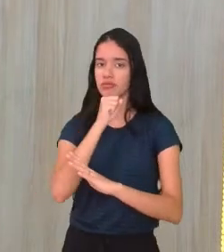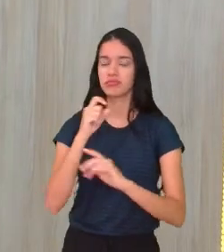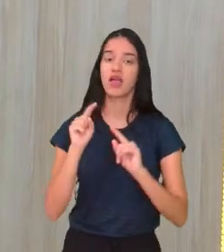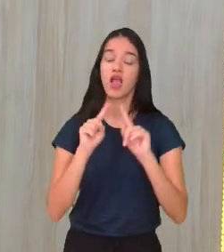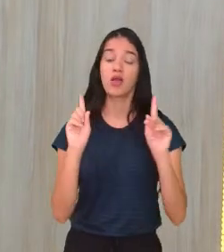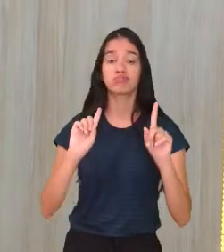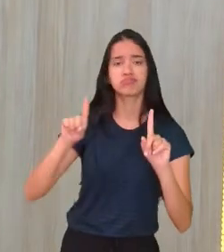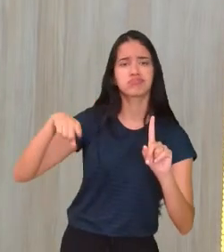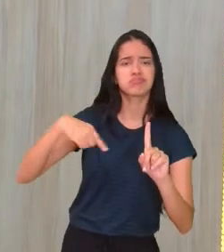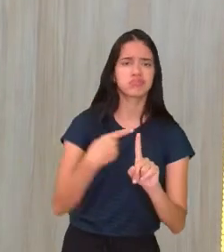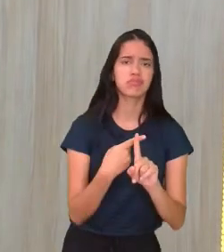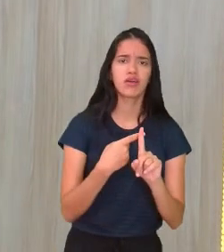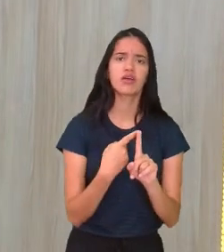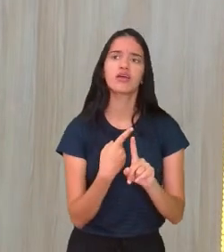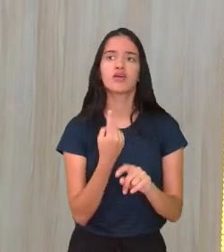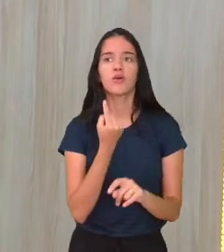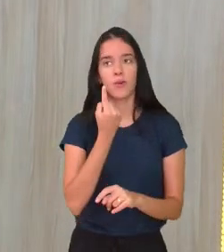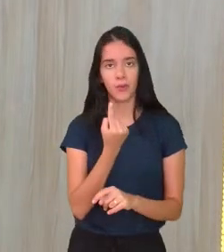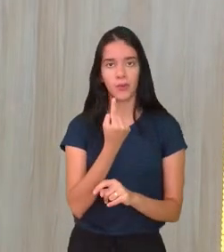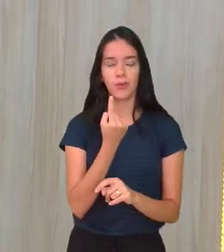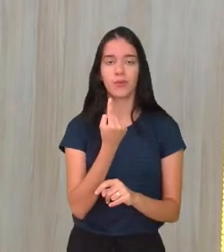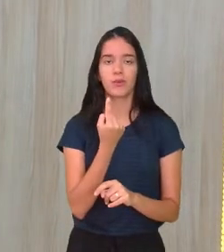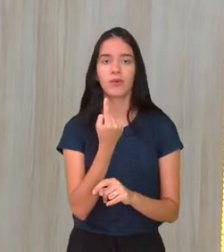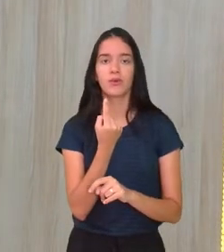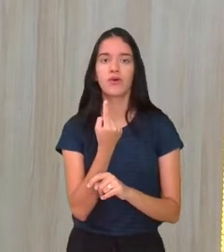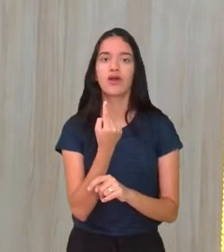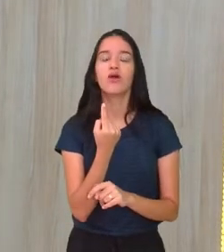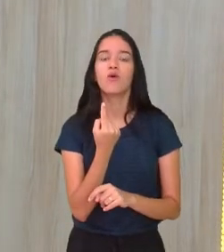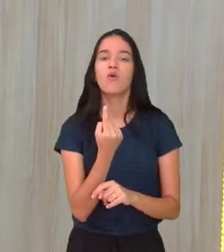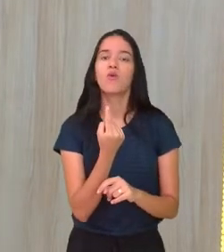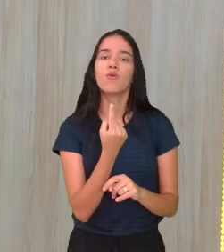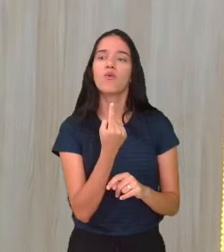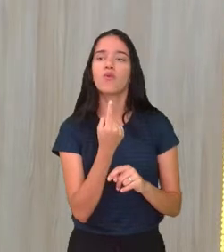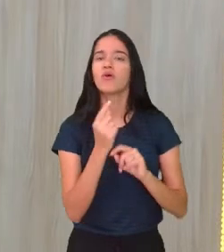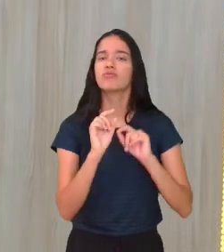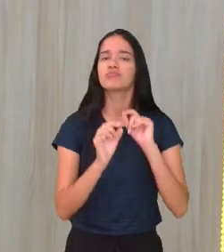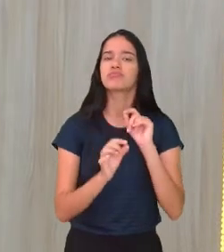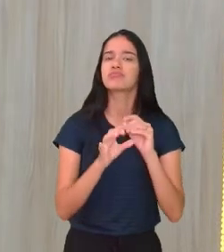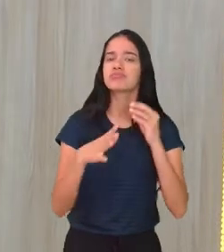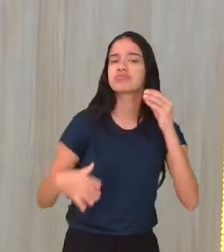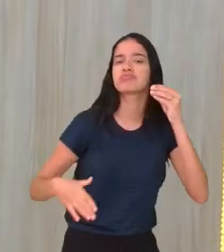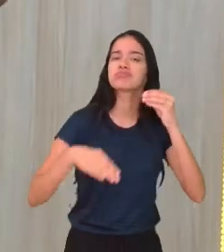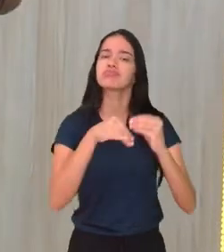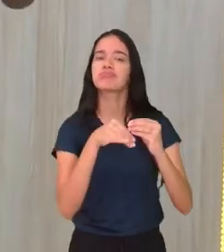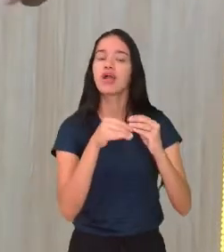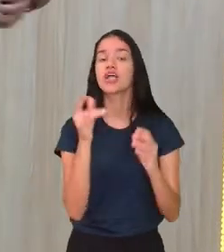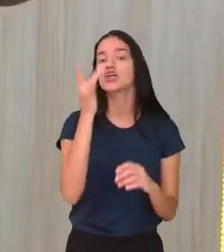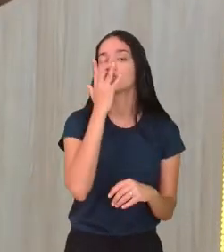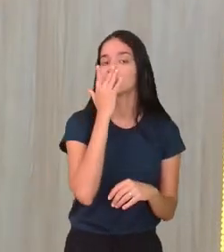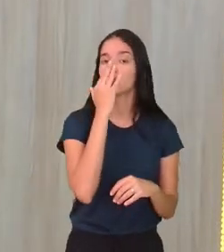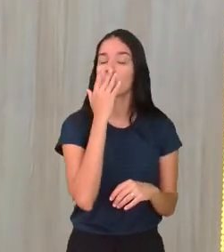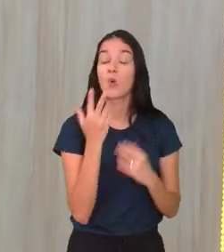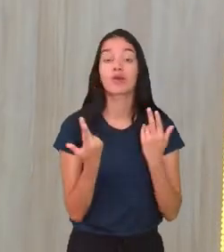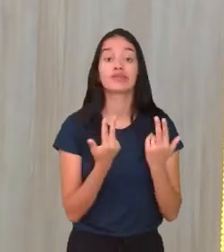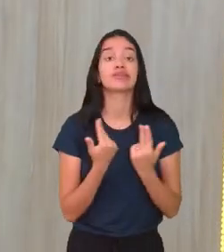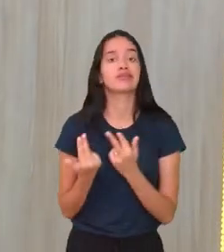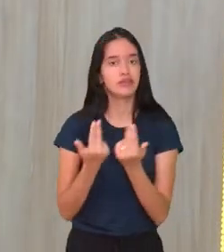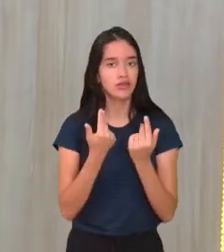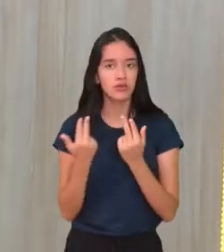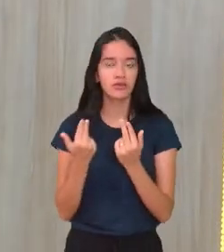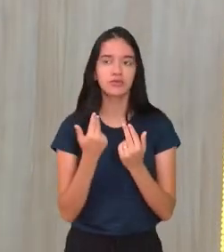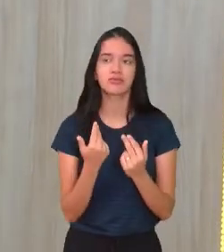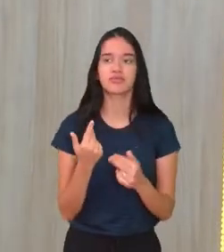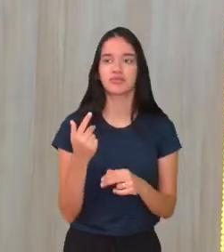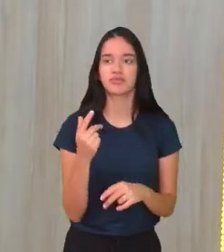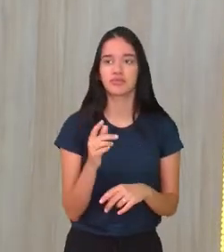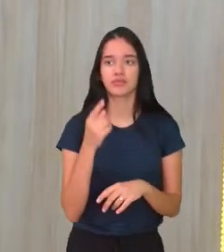eu adicionar um elemento aqui em cada coluna. Que elemento seria esse? Das cores iguais. Então aqui,